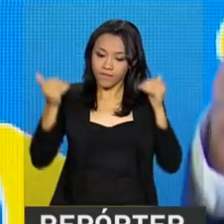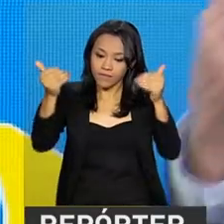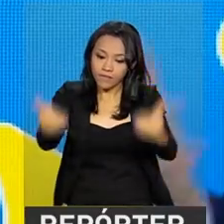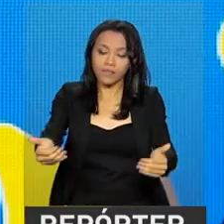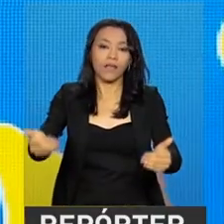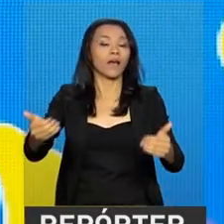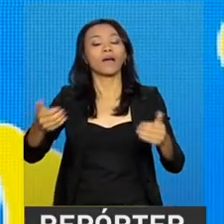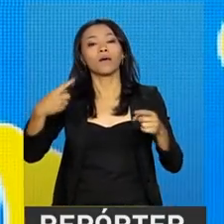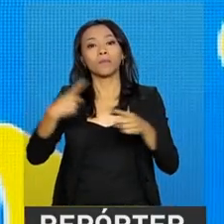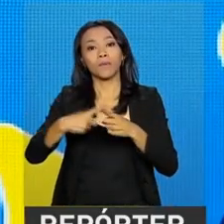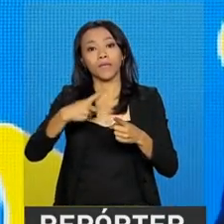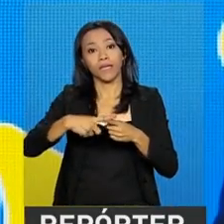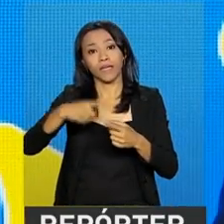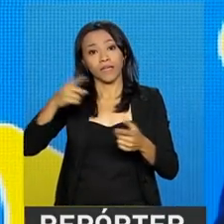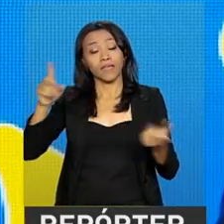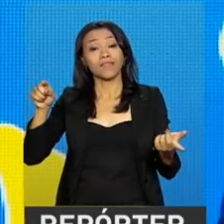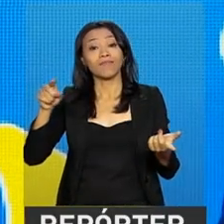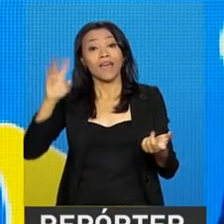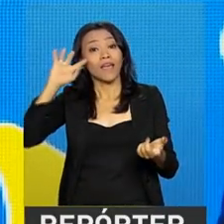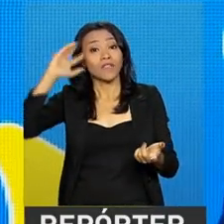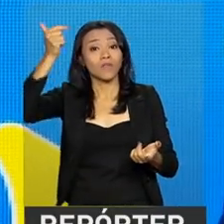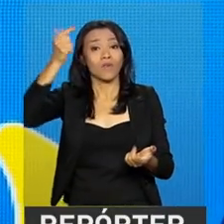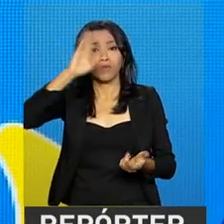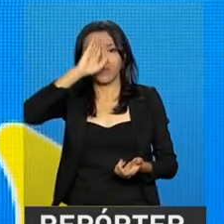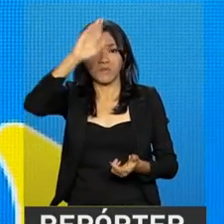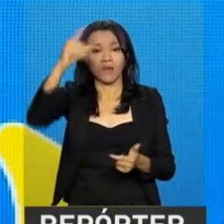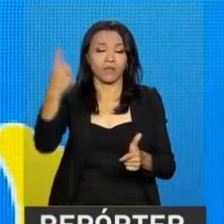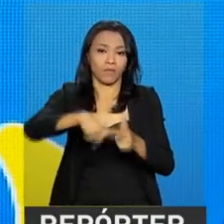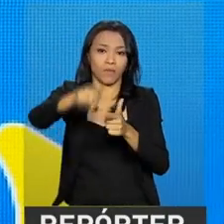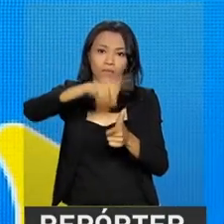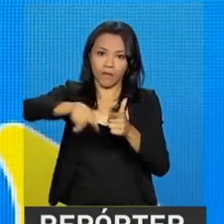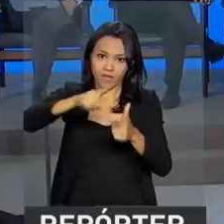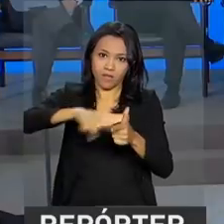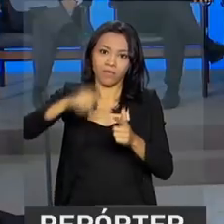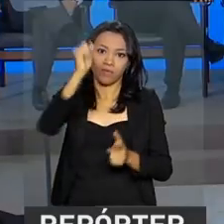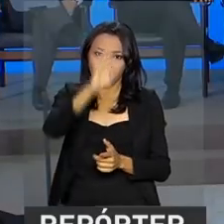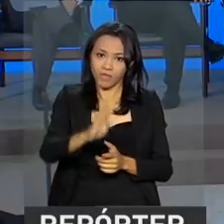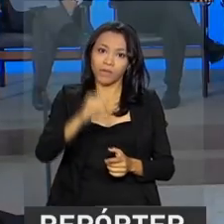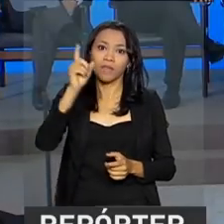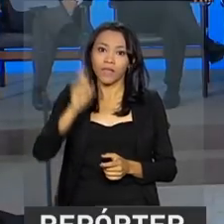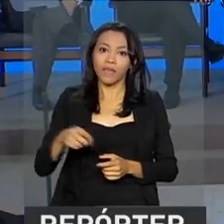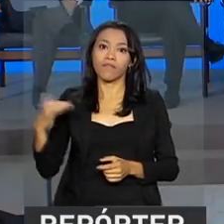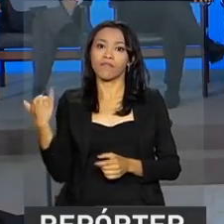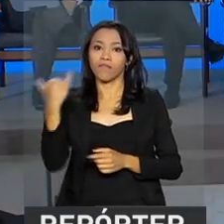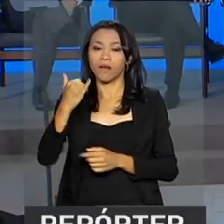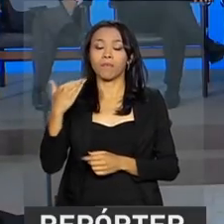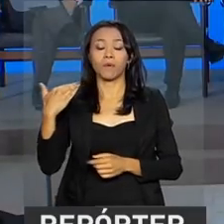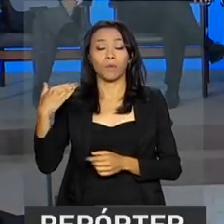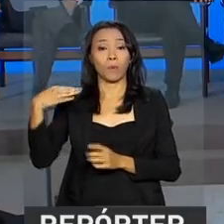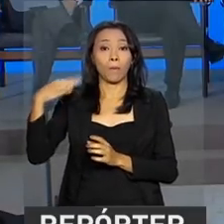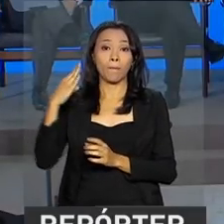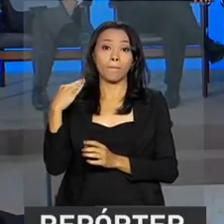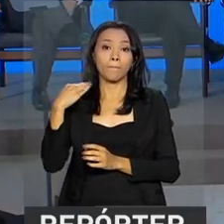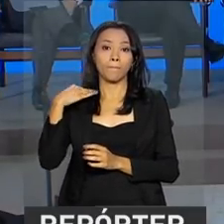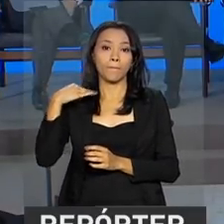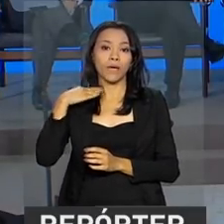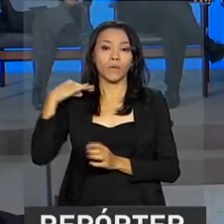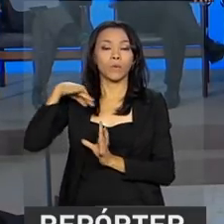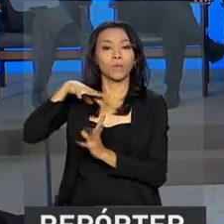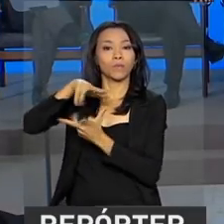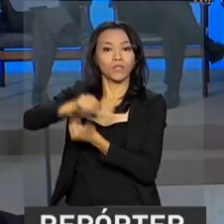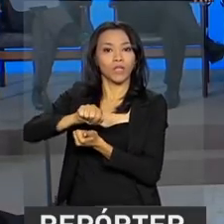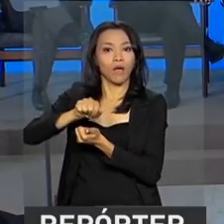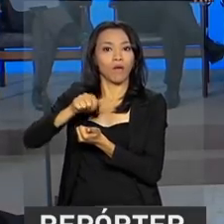principais problemas do brasil apontados pelo banco mundial que é a questão da infraestrutura e que o